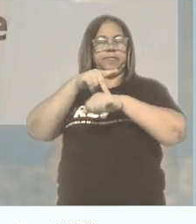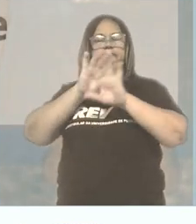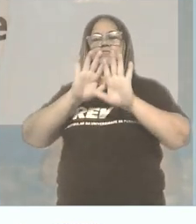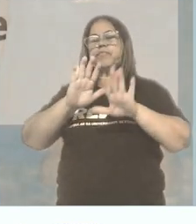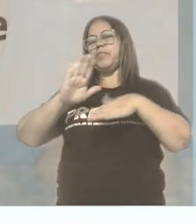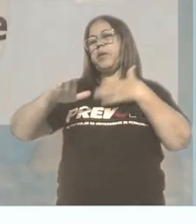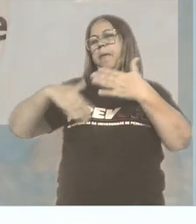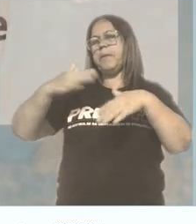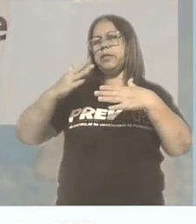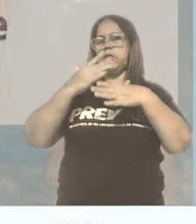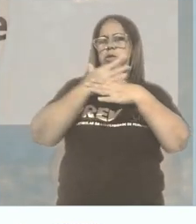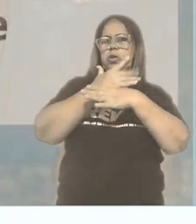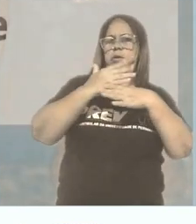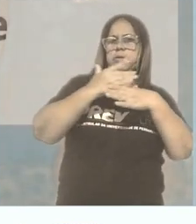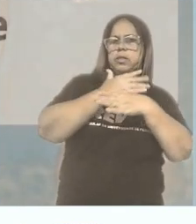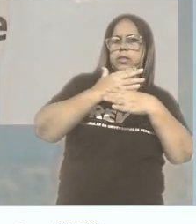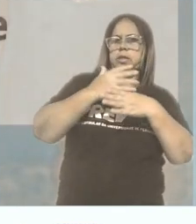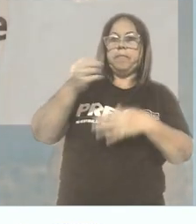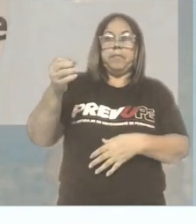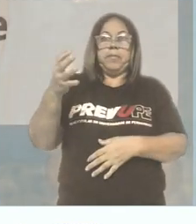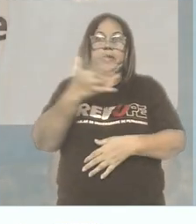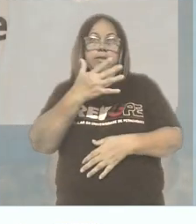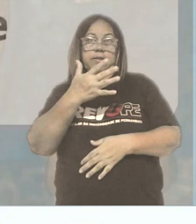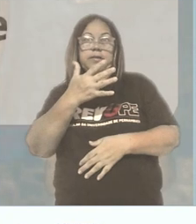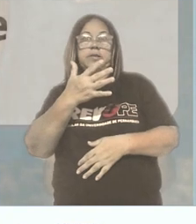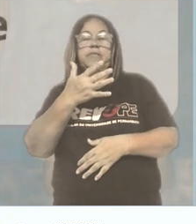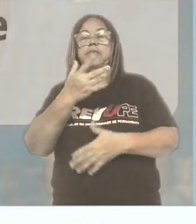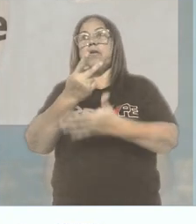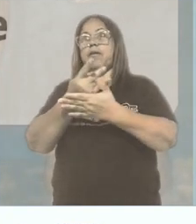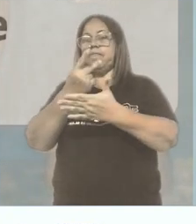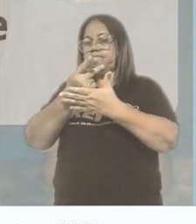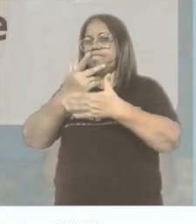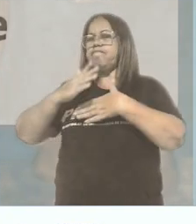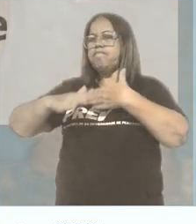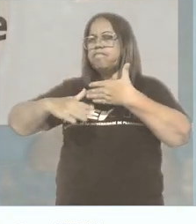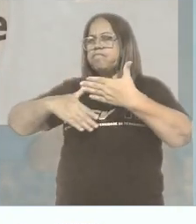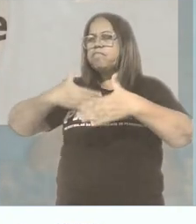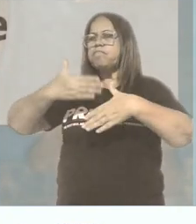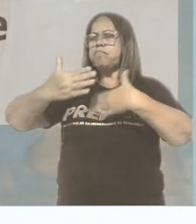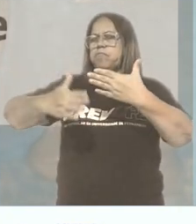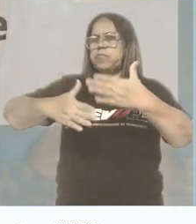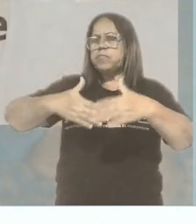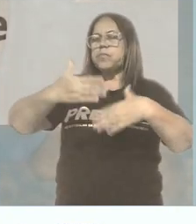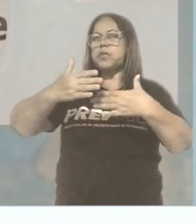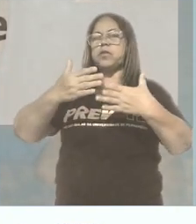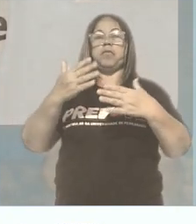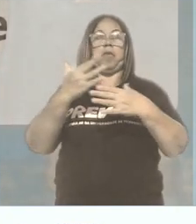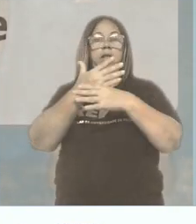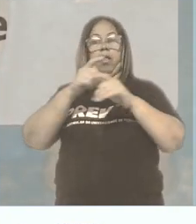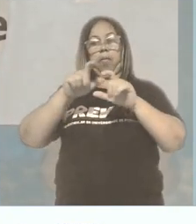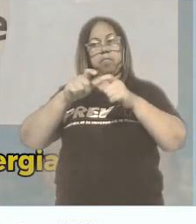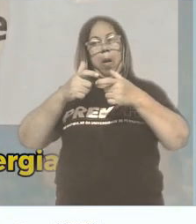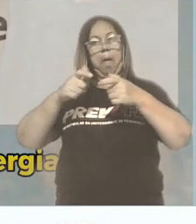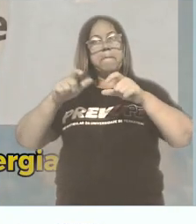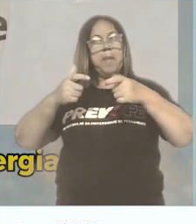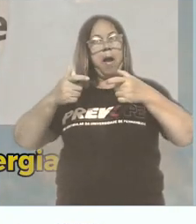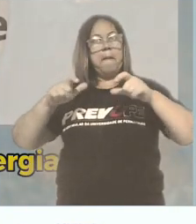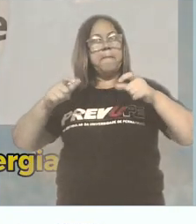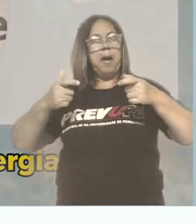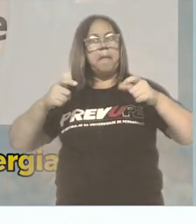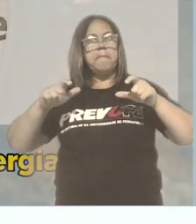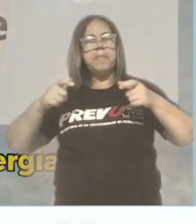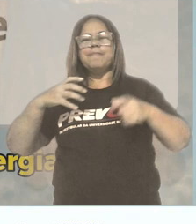urbanização e modernização das cidades estava em andamento à medida que as cidades cresciam uma